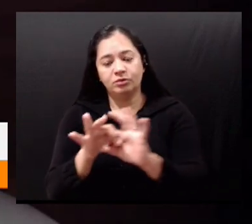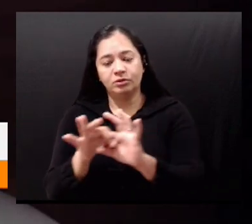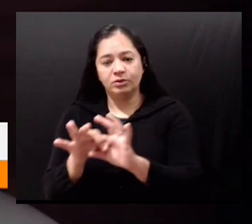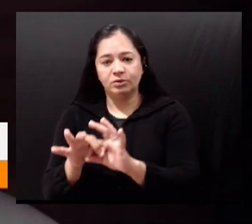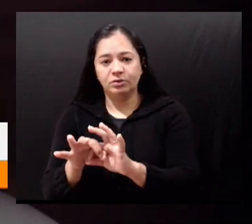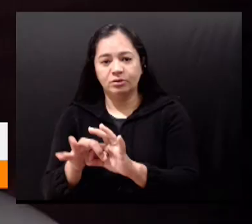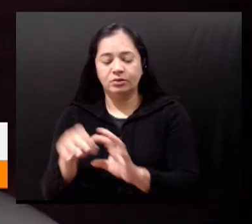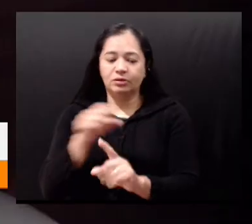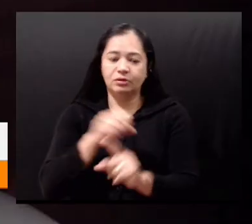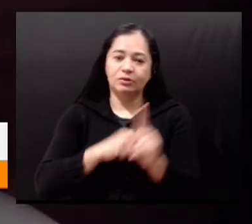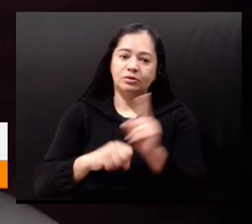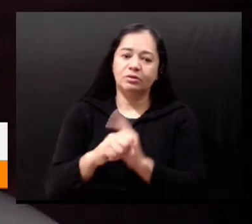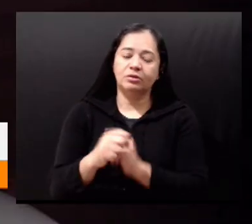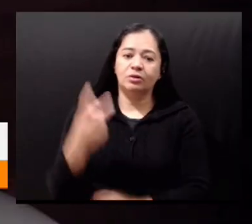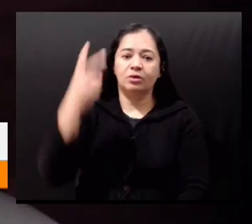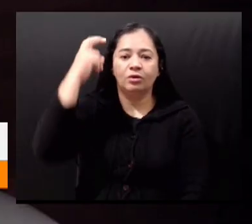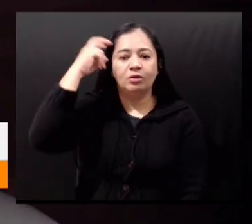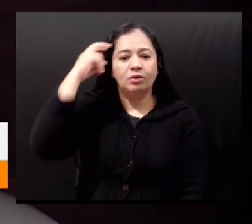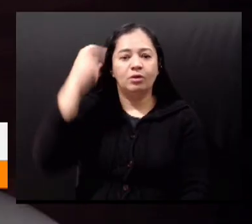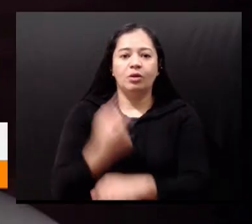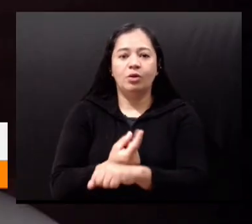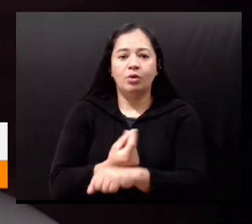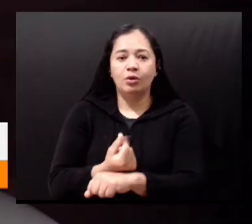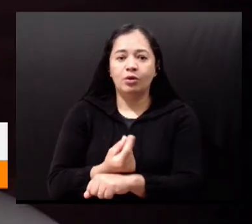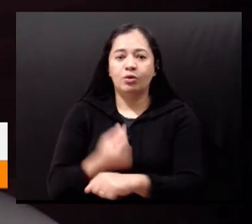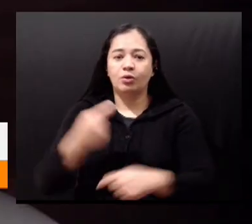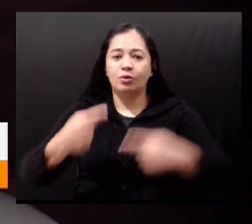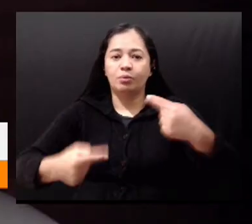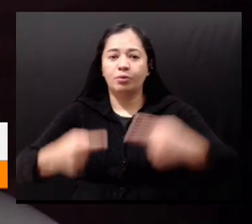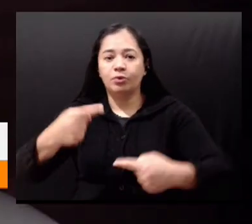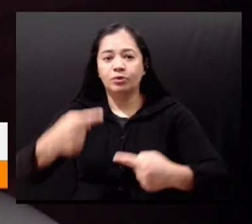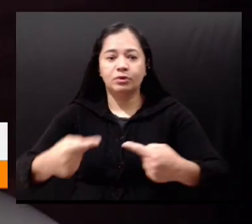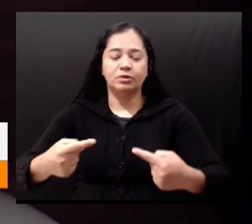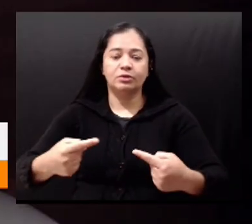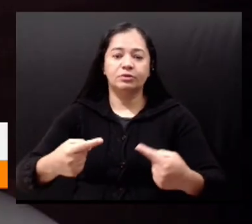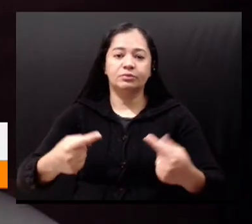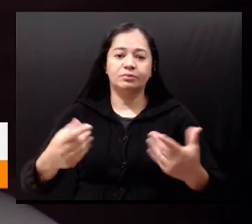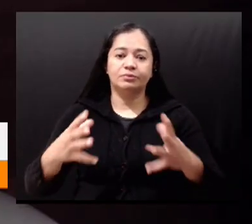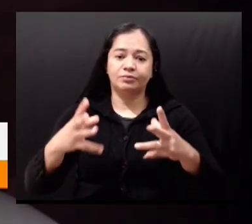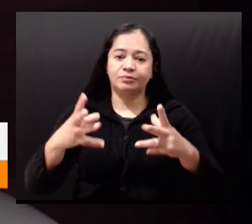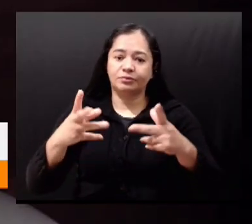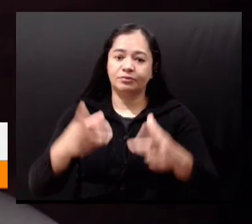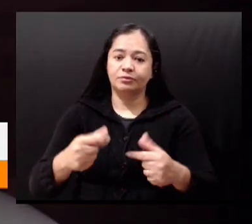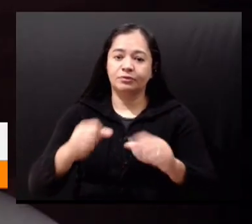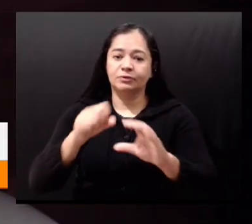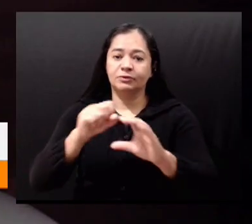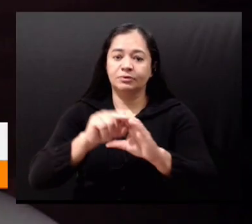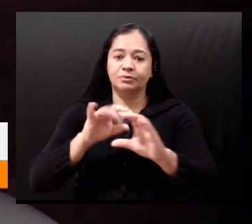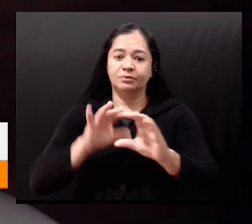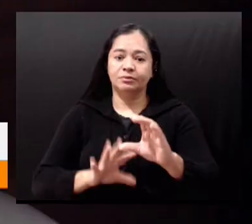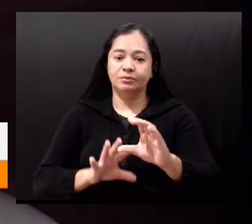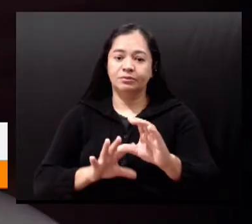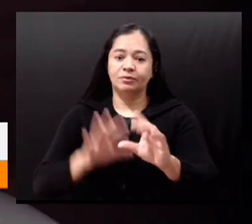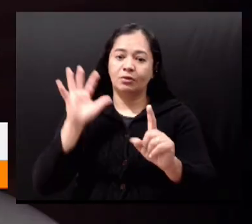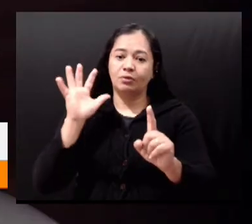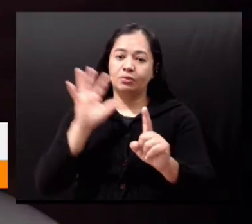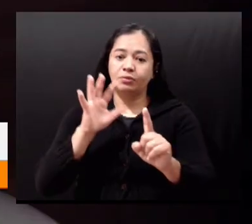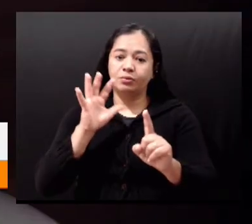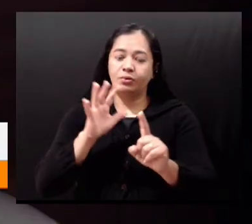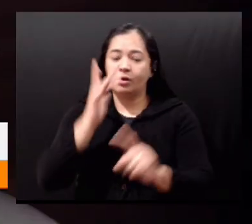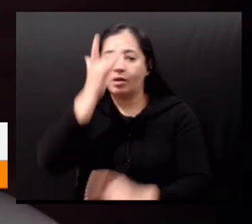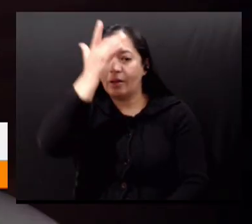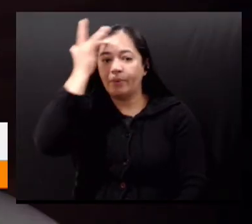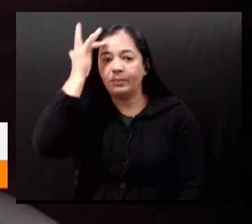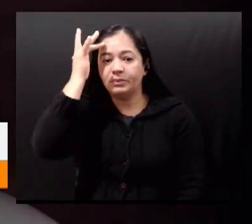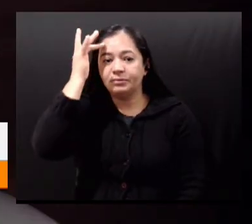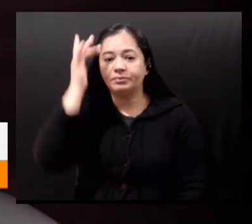cultural, econômico, político. Então, todas essas características influenciam no indivíduo. uhum, E aí, quando